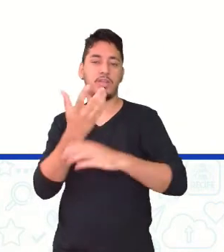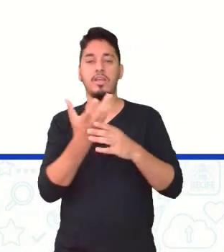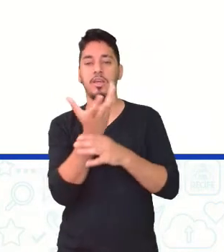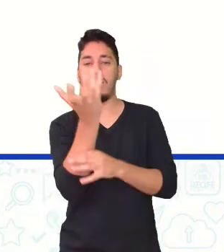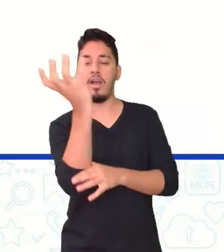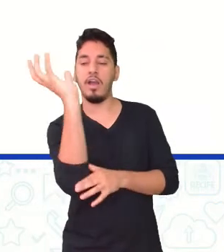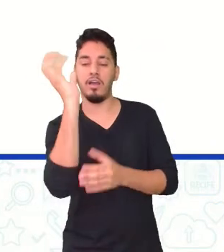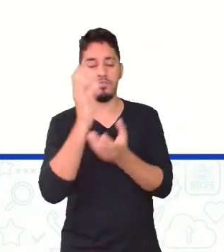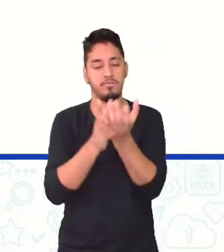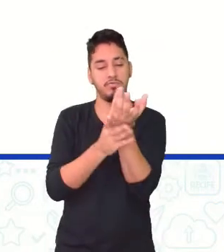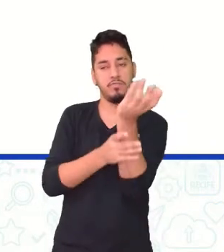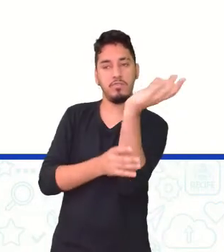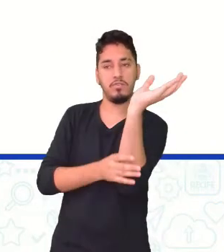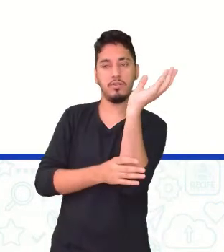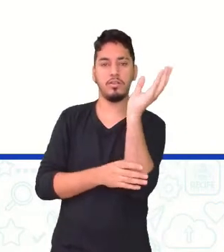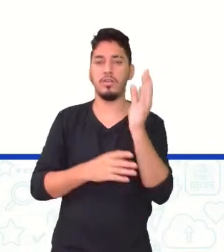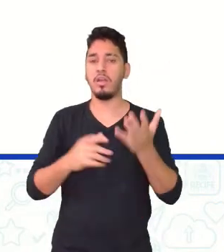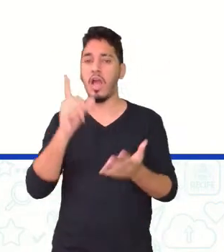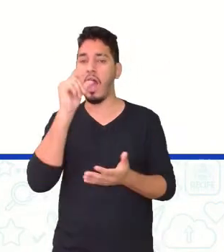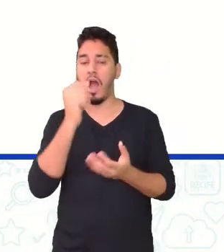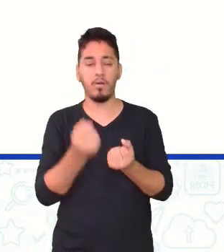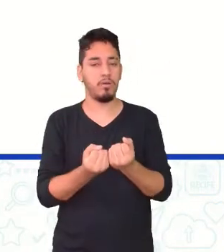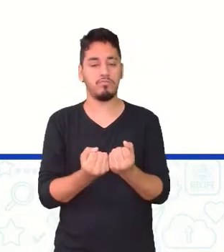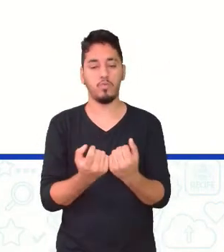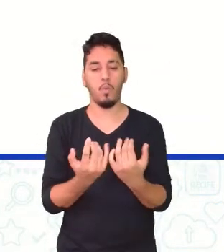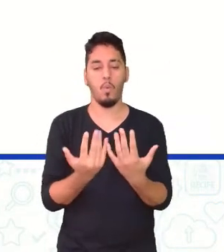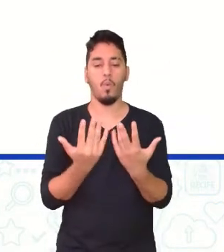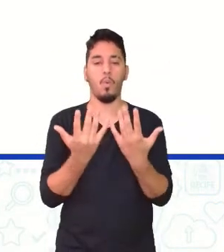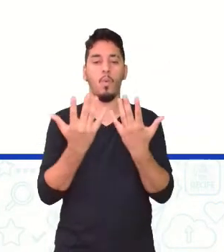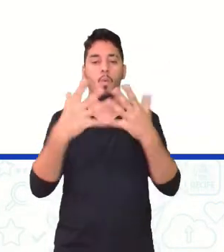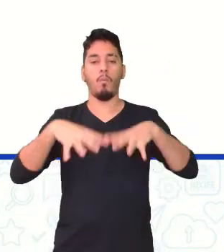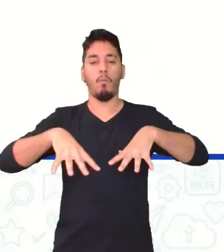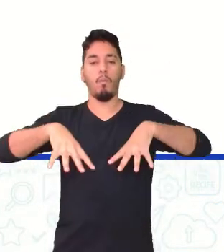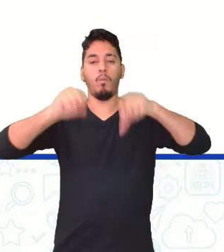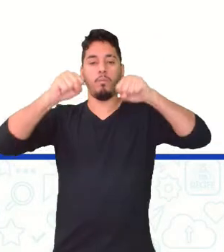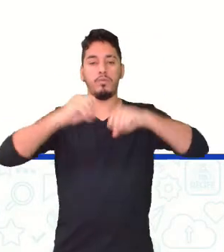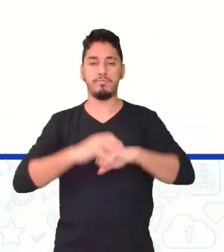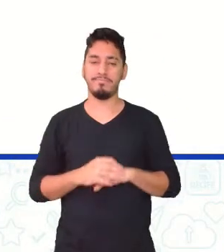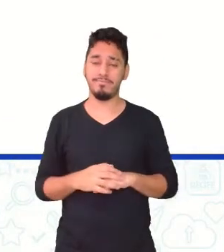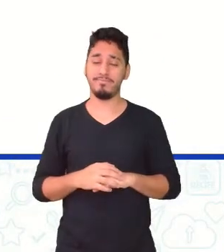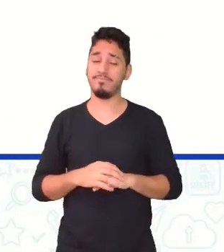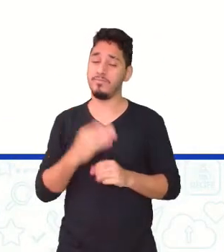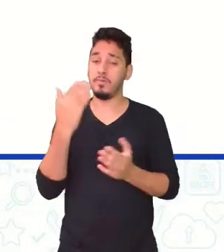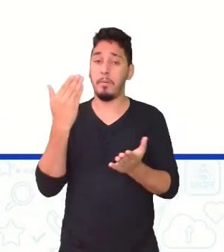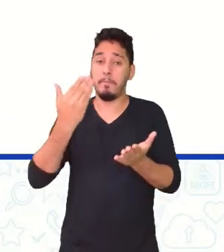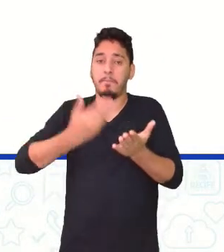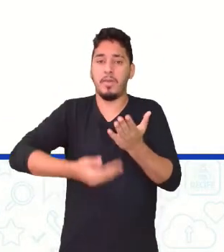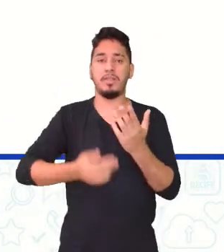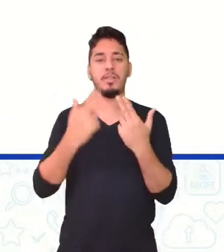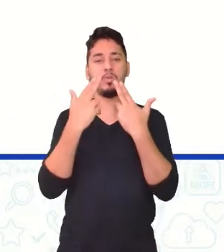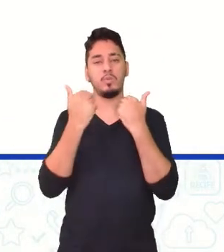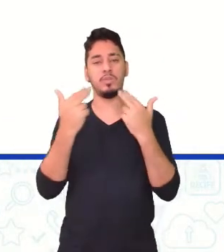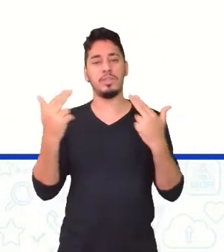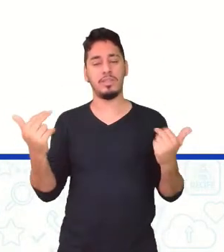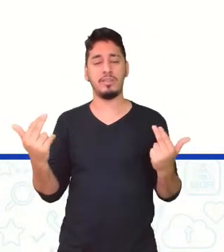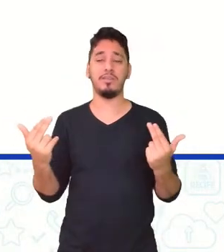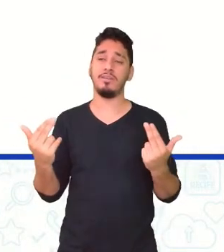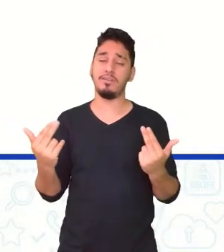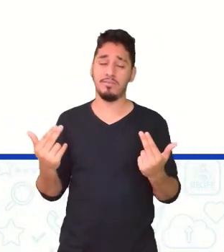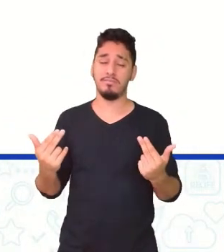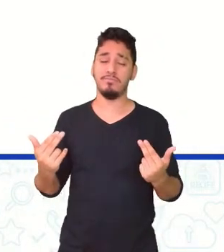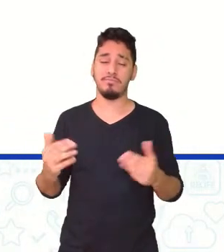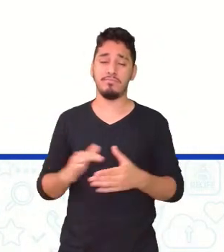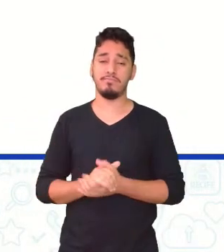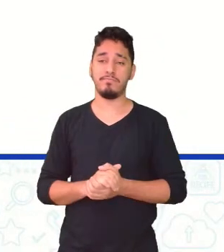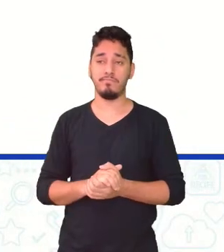água não evapore com tanta facilidade. Então, há uma perda de nutriente aí sem igual,